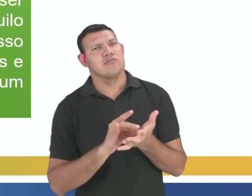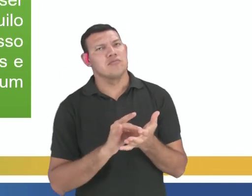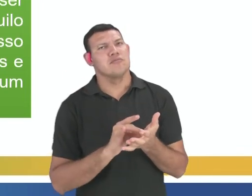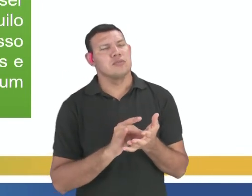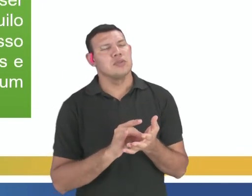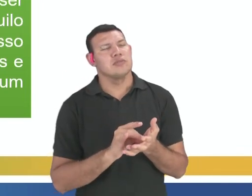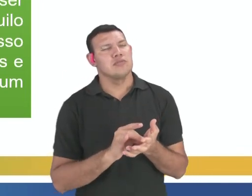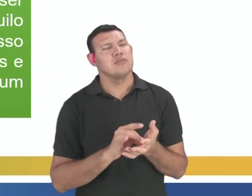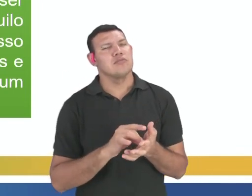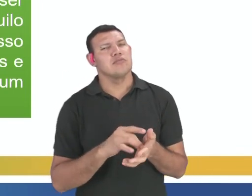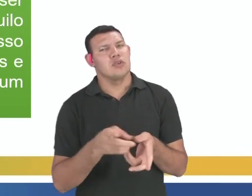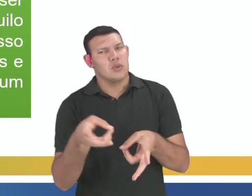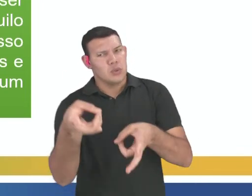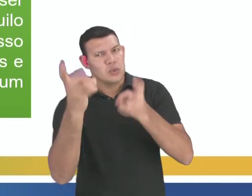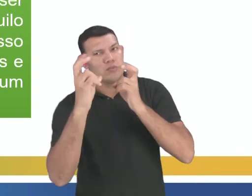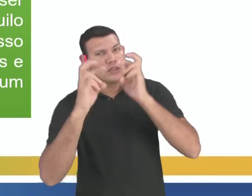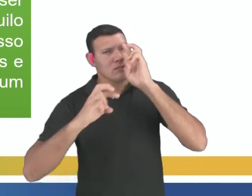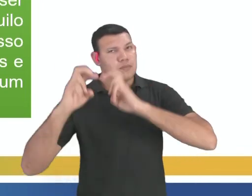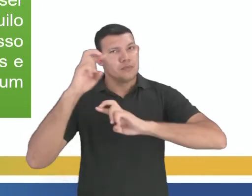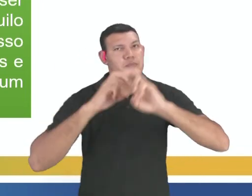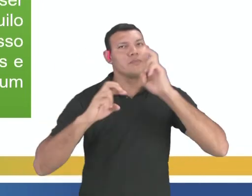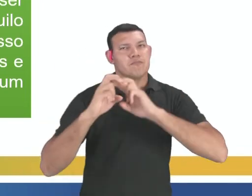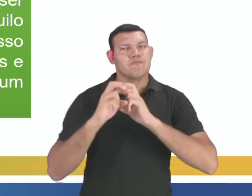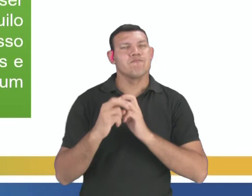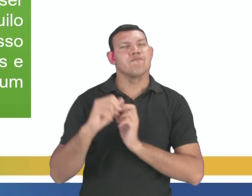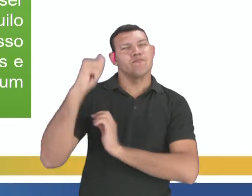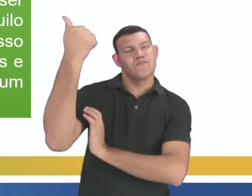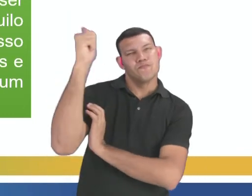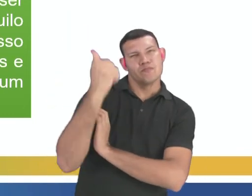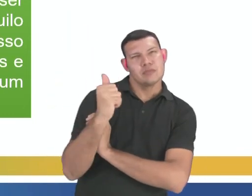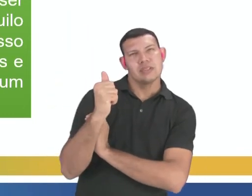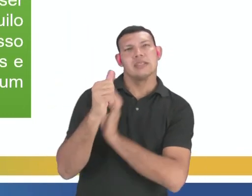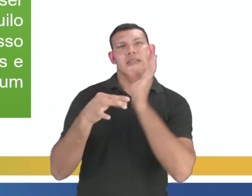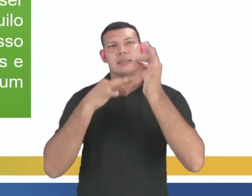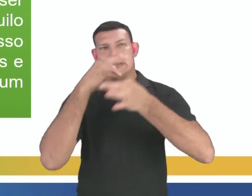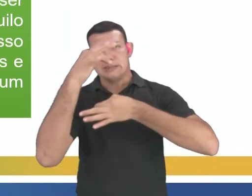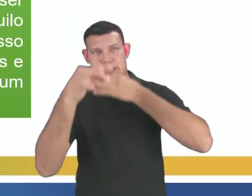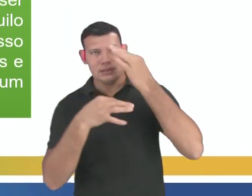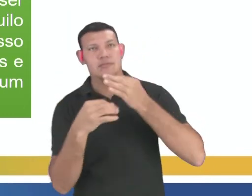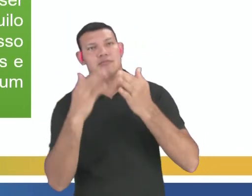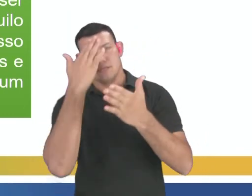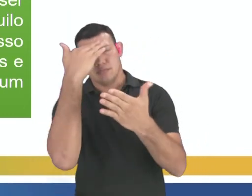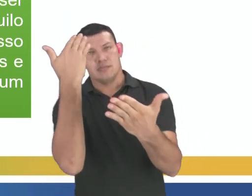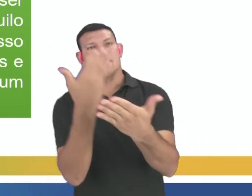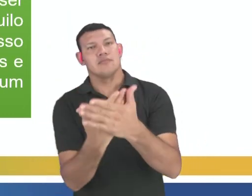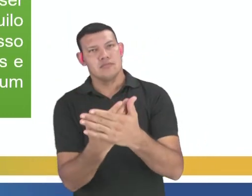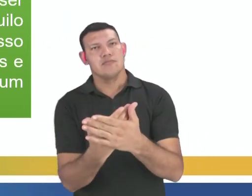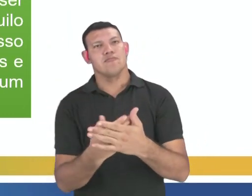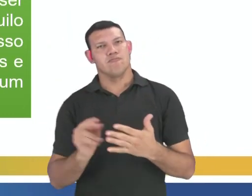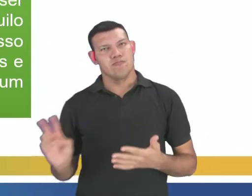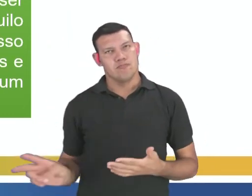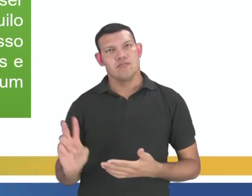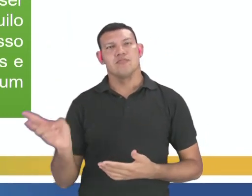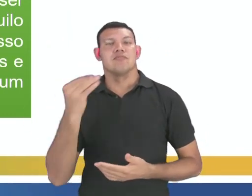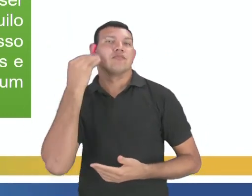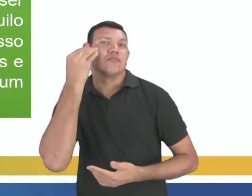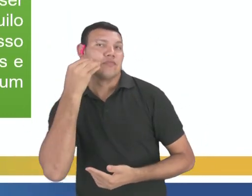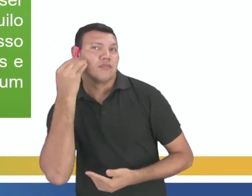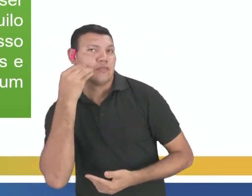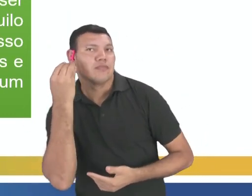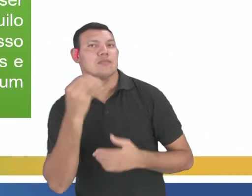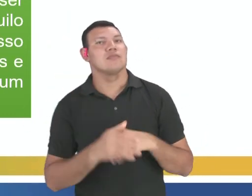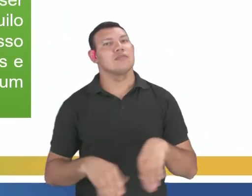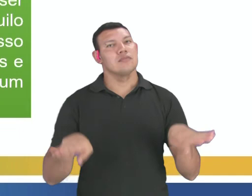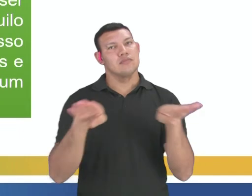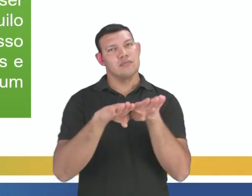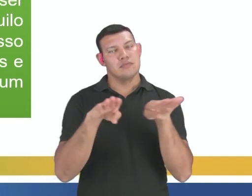que observamos. Passa por nosso juízo crítico, por meio daquilo que acreditamos. Usamos nossos valores e experiências para realizar